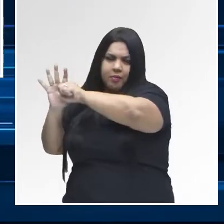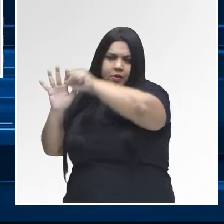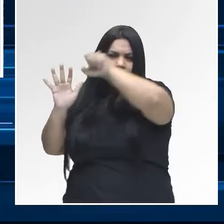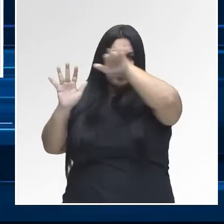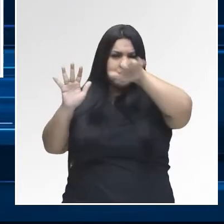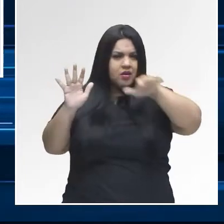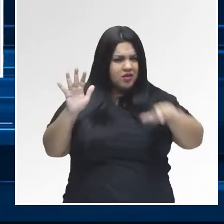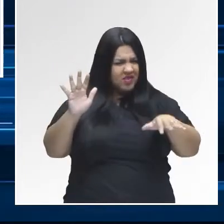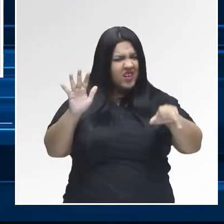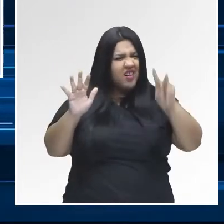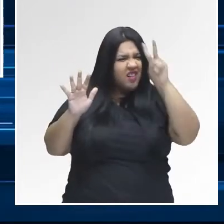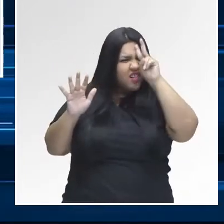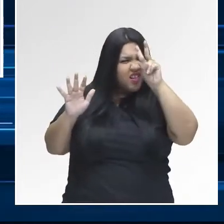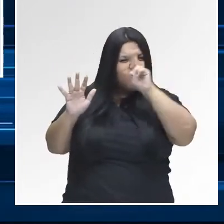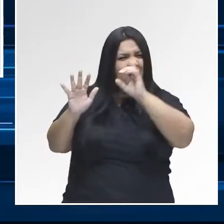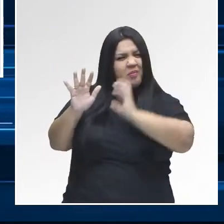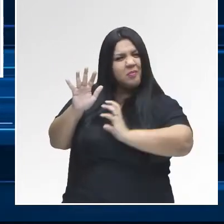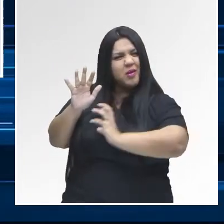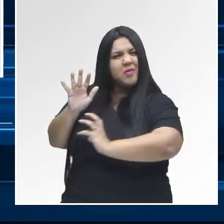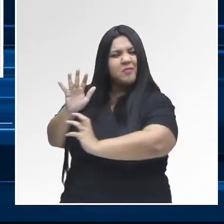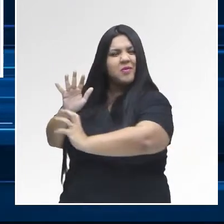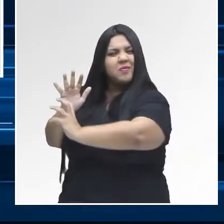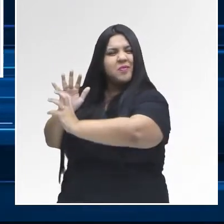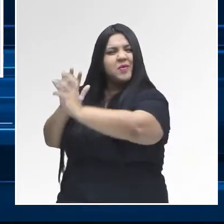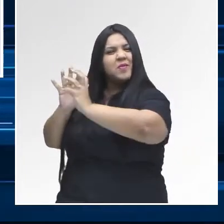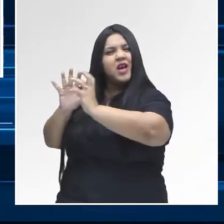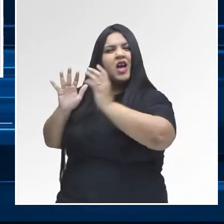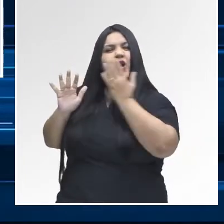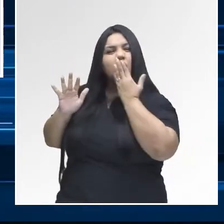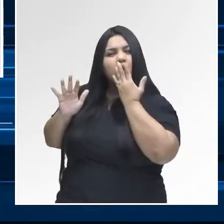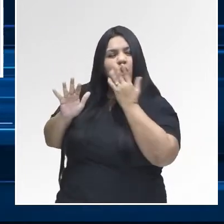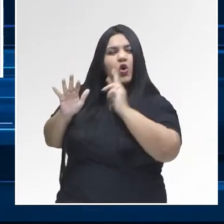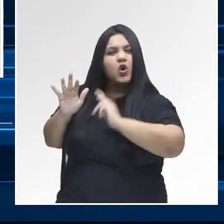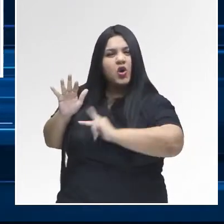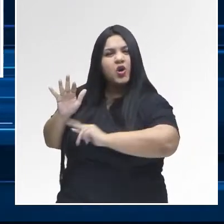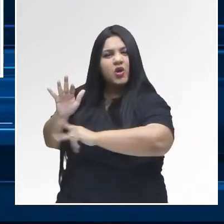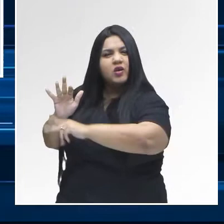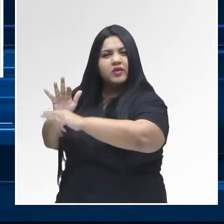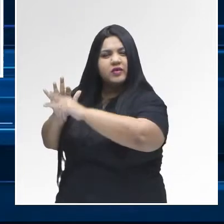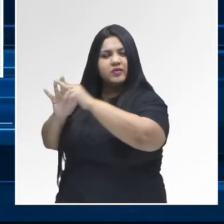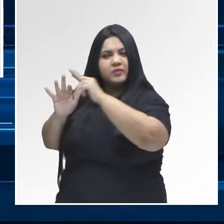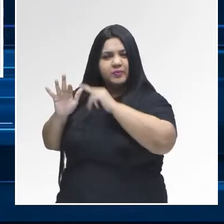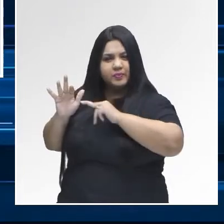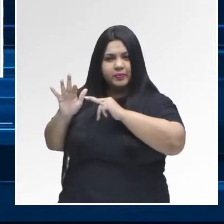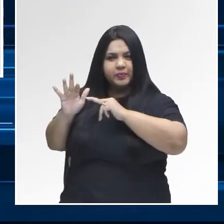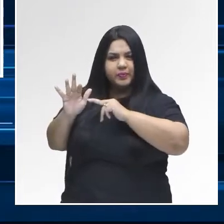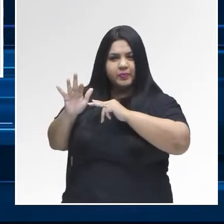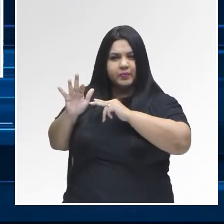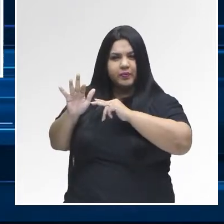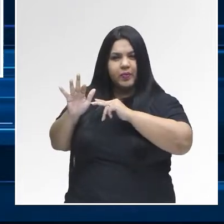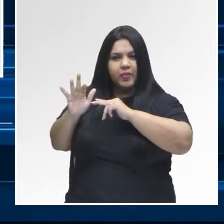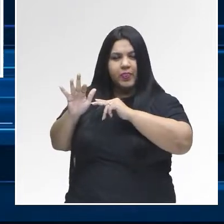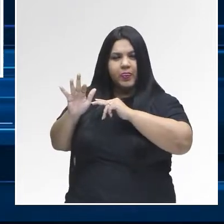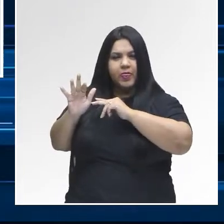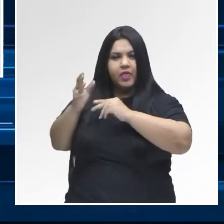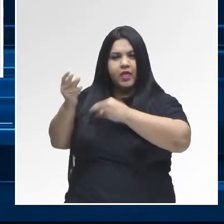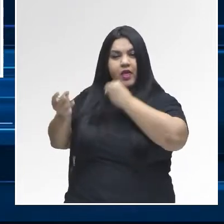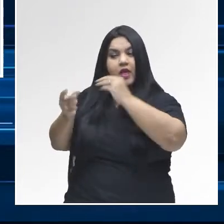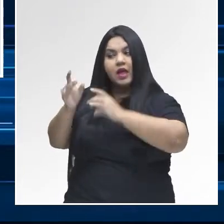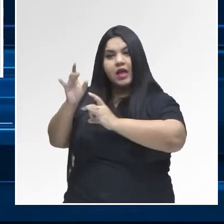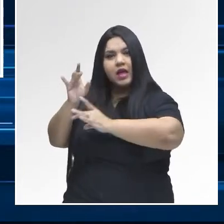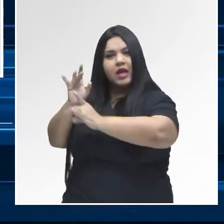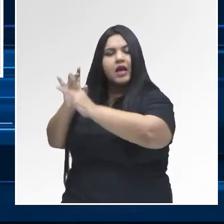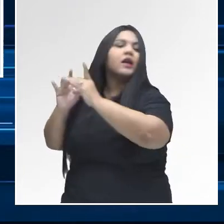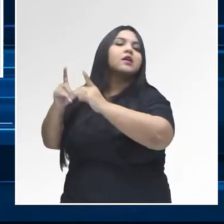bantus, do Cabo da Boa Esperança, da Angola, Guiné-Bissau. Então, como eu disse, cada povo tem